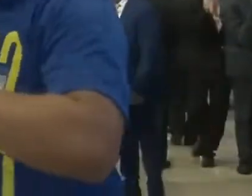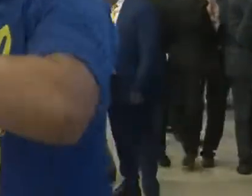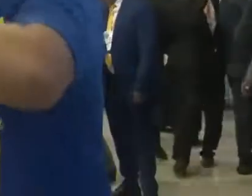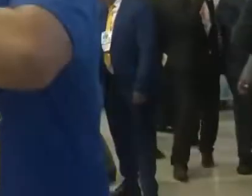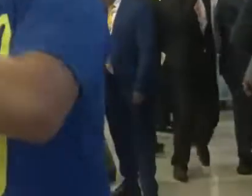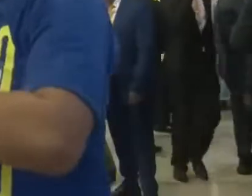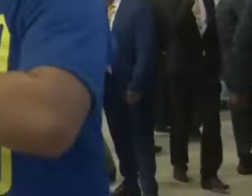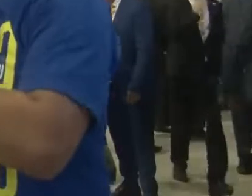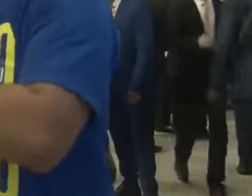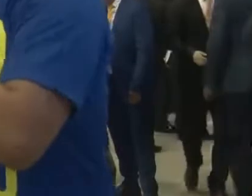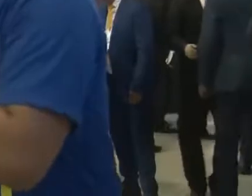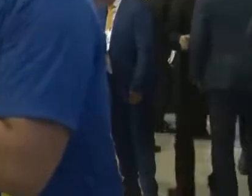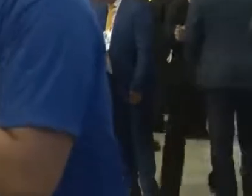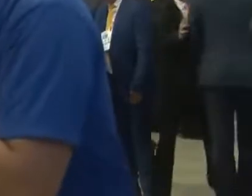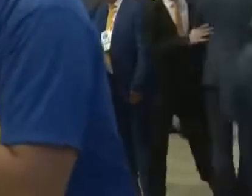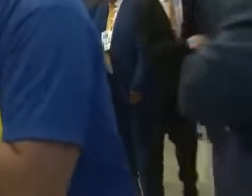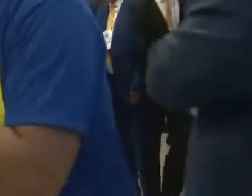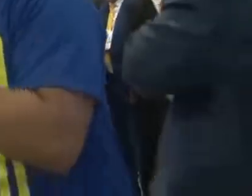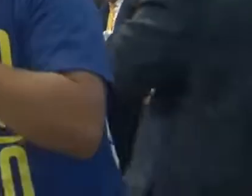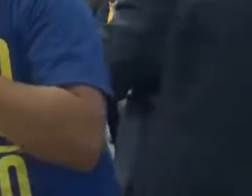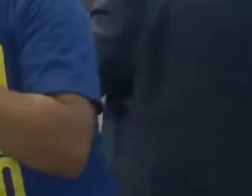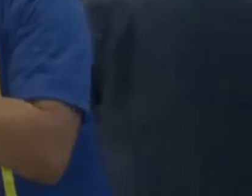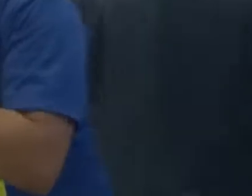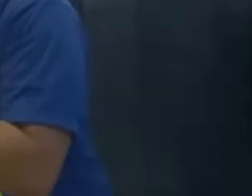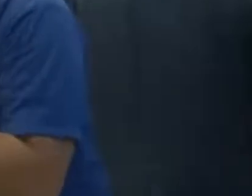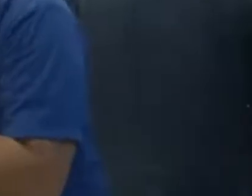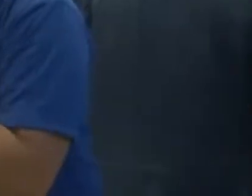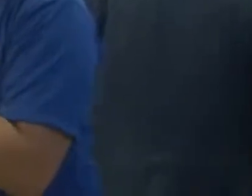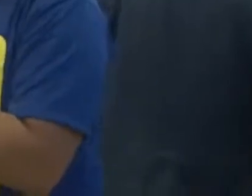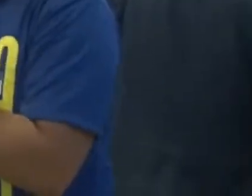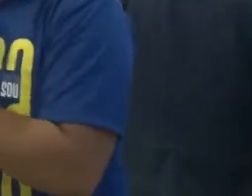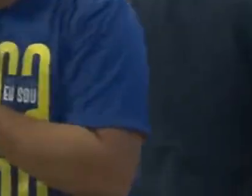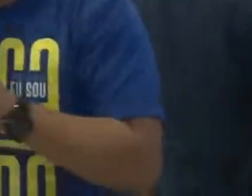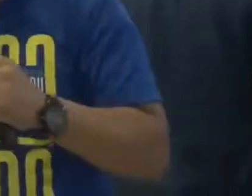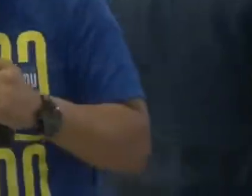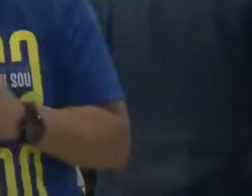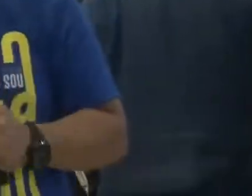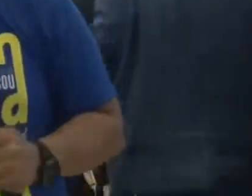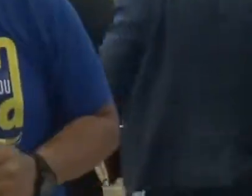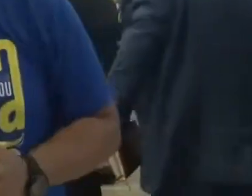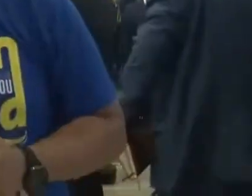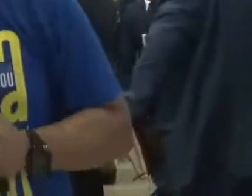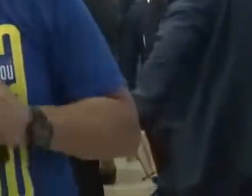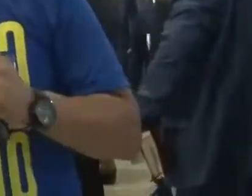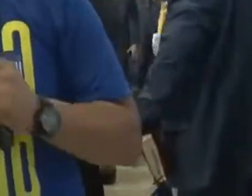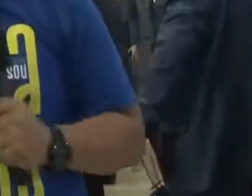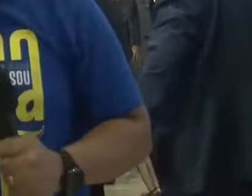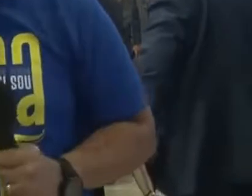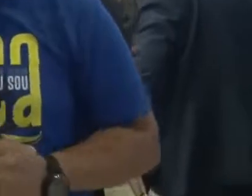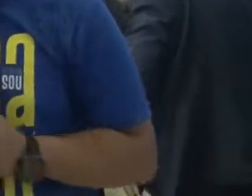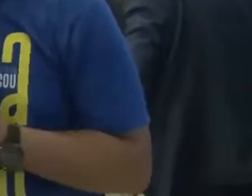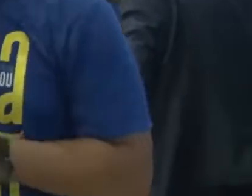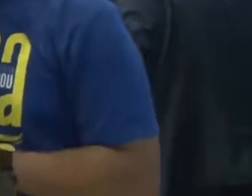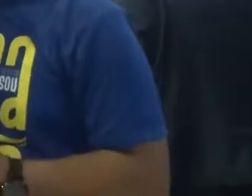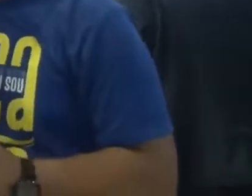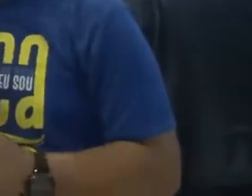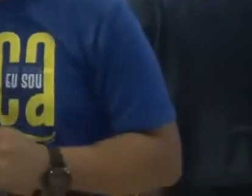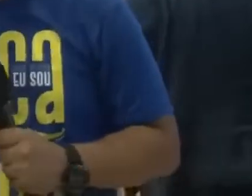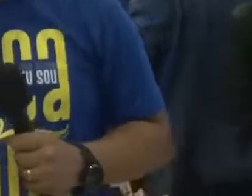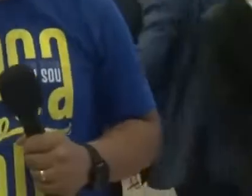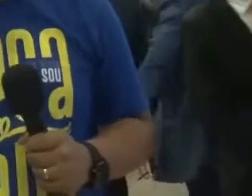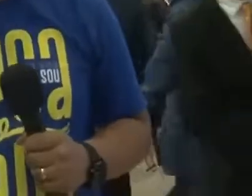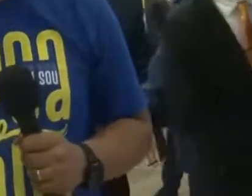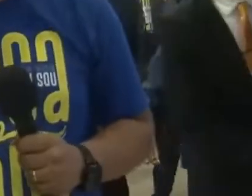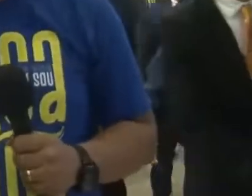Luiz Echano, quantas almas voltaram para os pés de Jesus, Luiz Echano? Mais de 600 almas voltando desde o primeiro